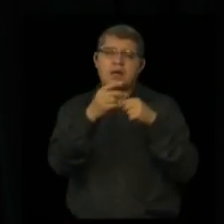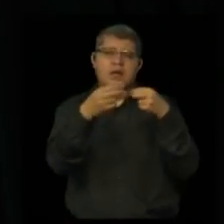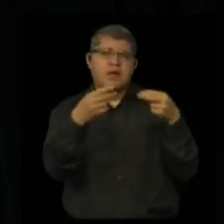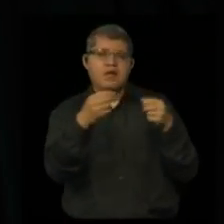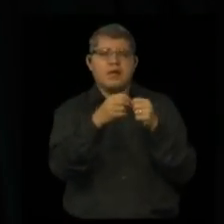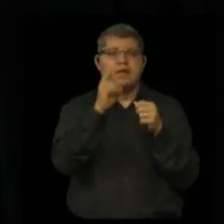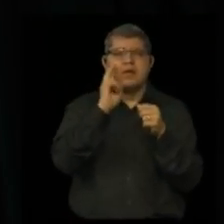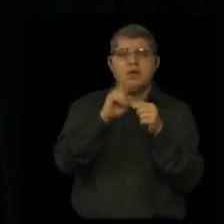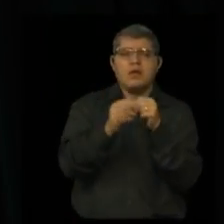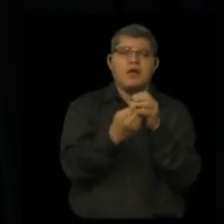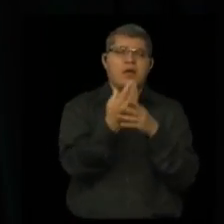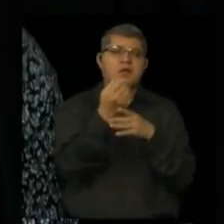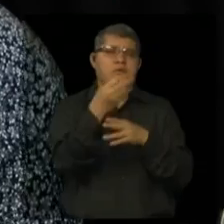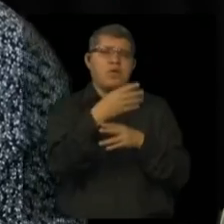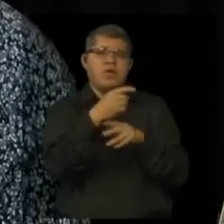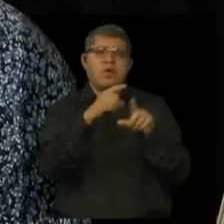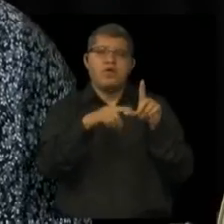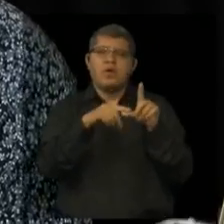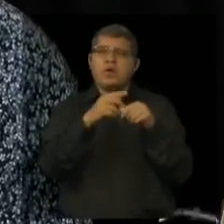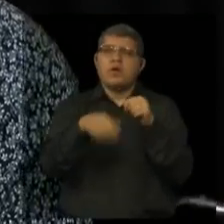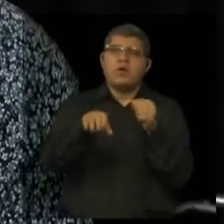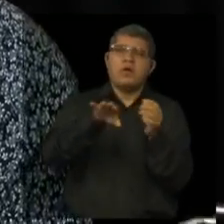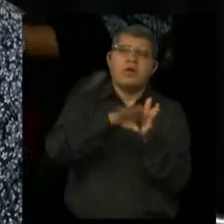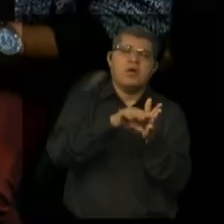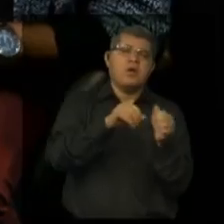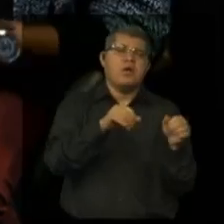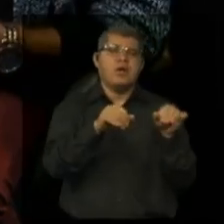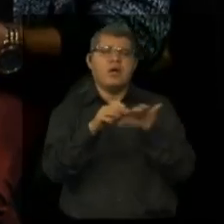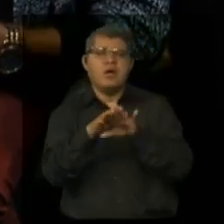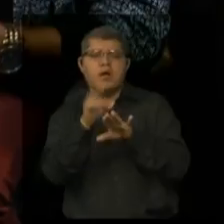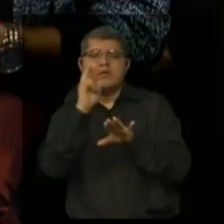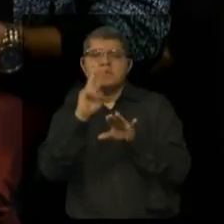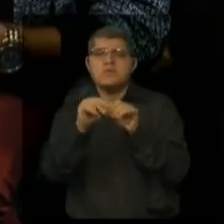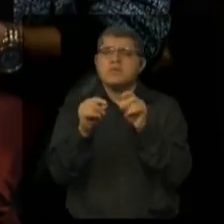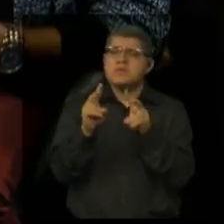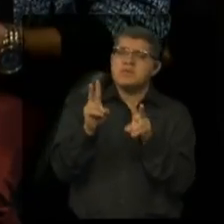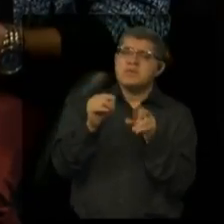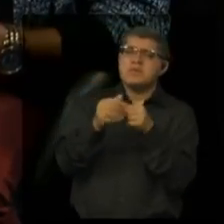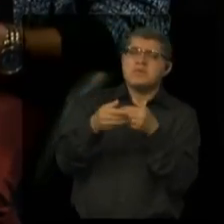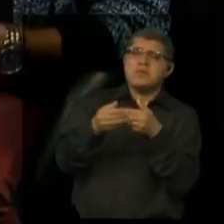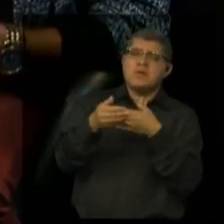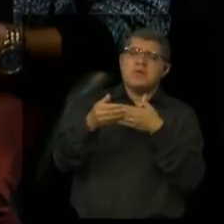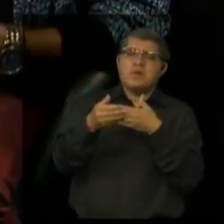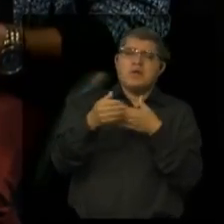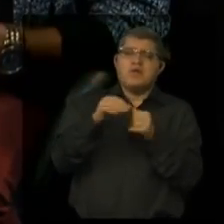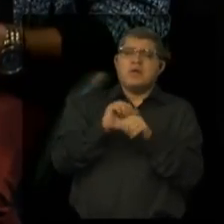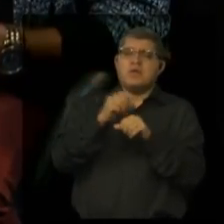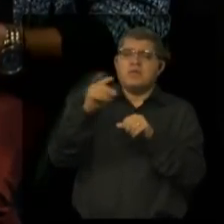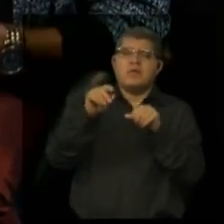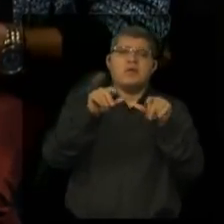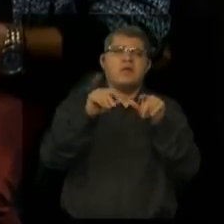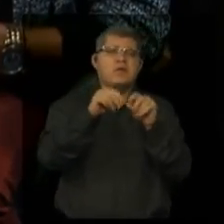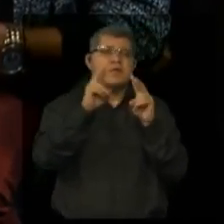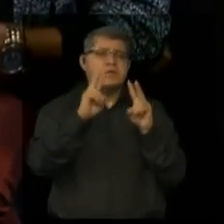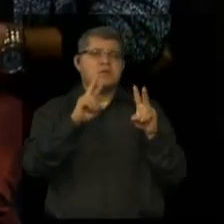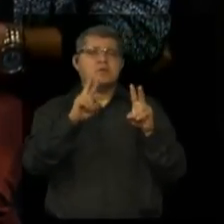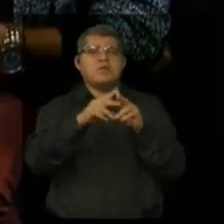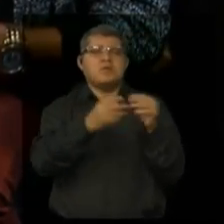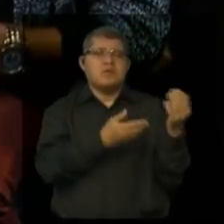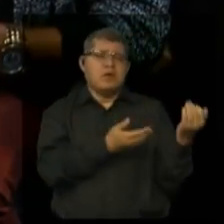o pessoal que está compondo dos novos, que estão chegando, você acompanha? Ou como é que você fica mais no seu trabalho? Você acompanha